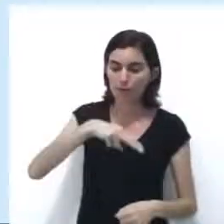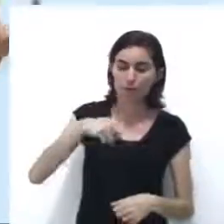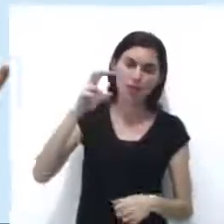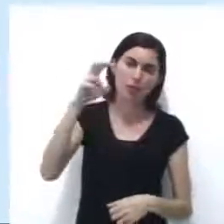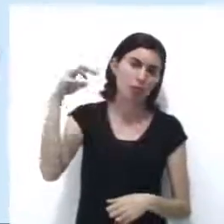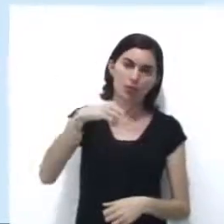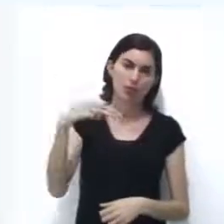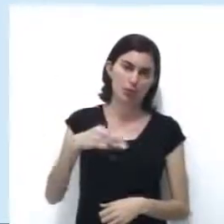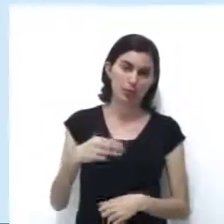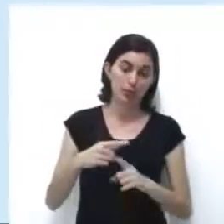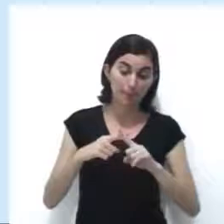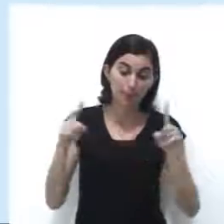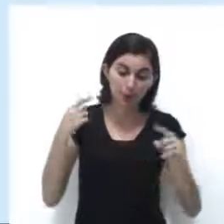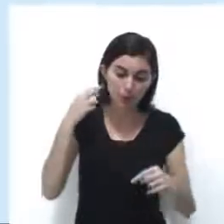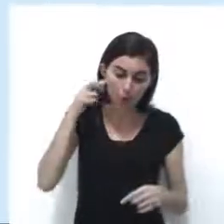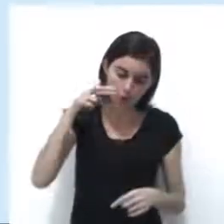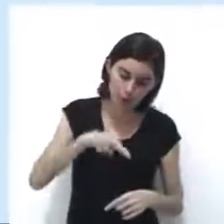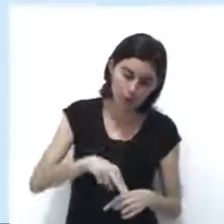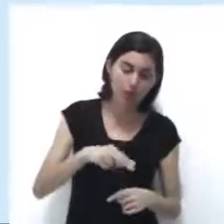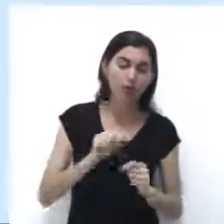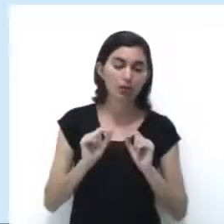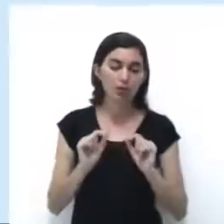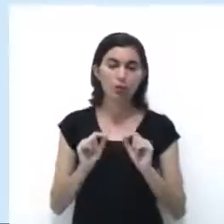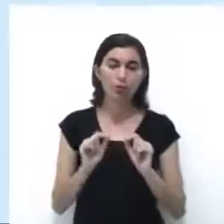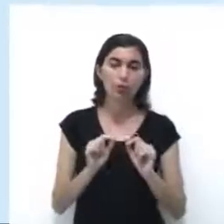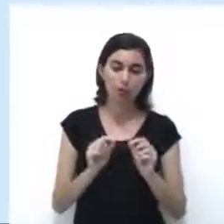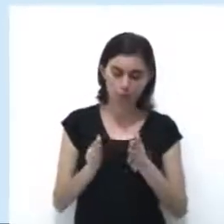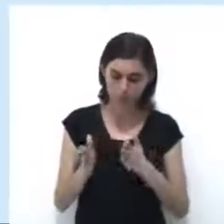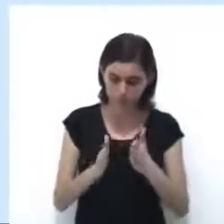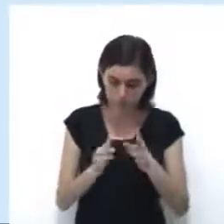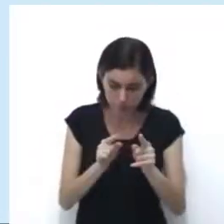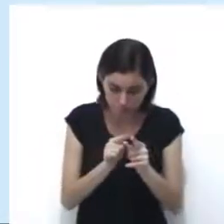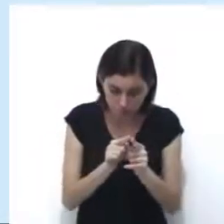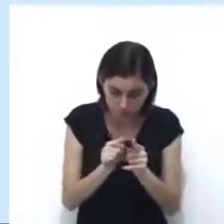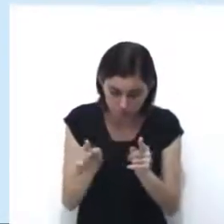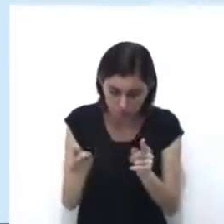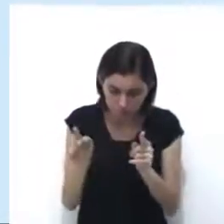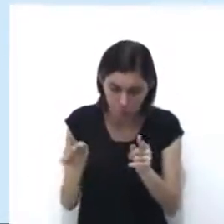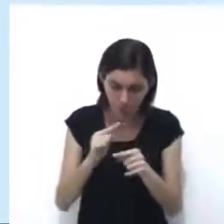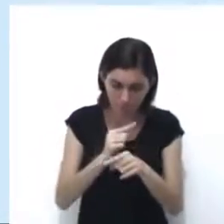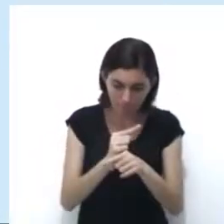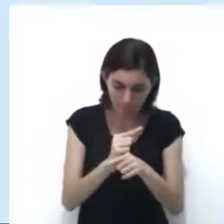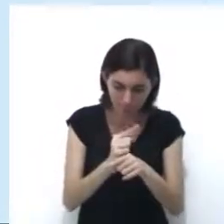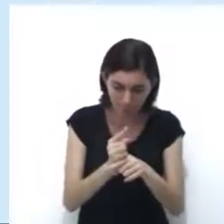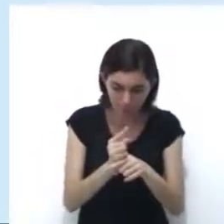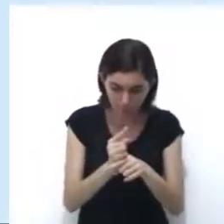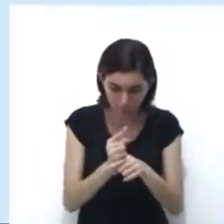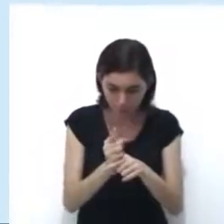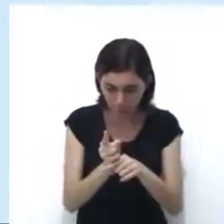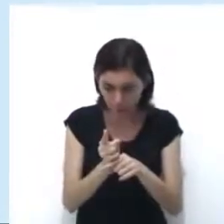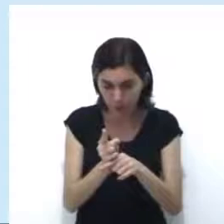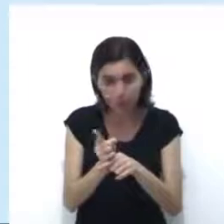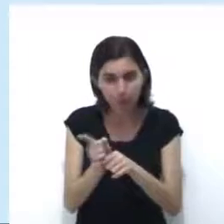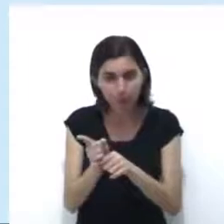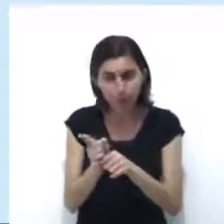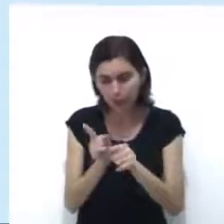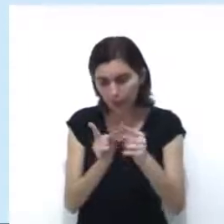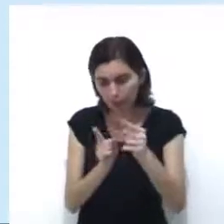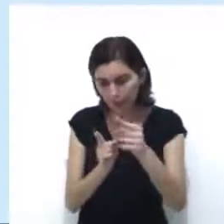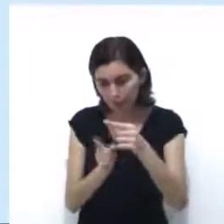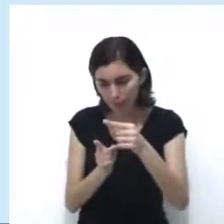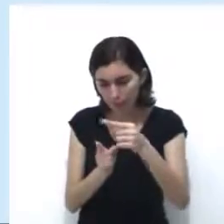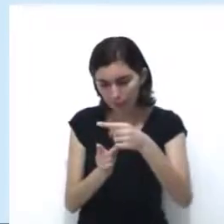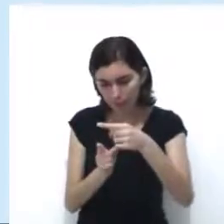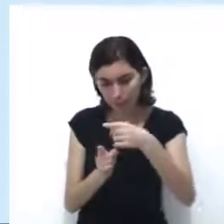ver 5 minutos, mas eu consigo visualizar o intervalo que o ponteiro descreve,